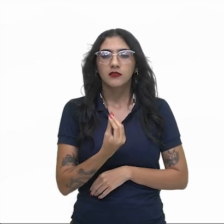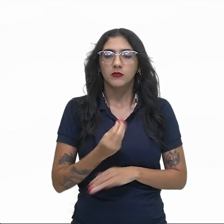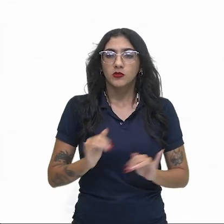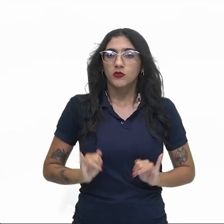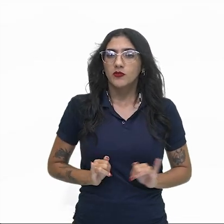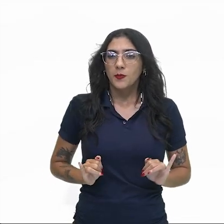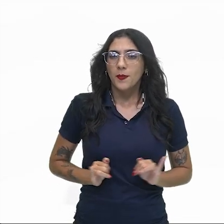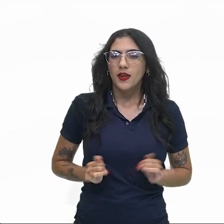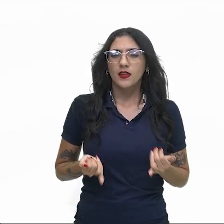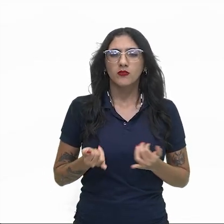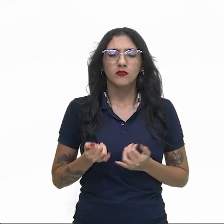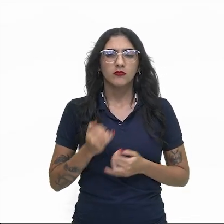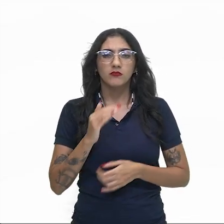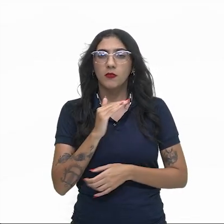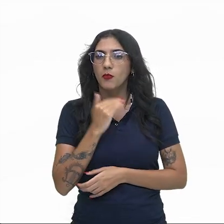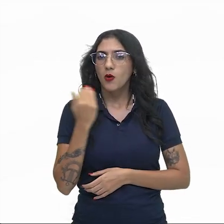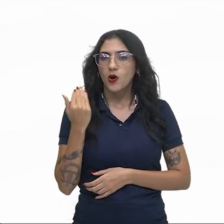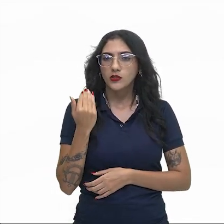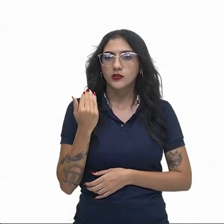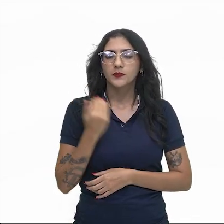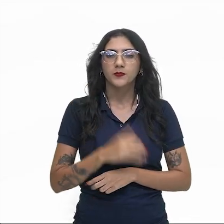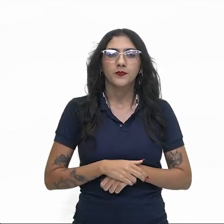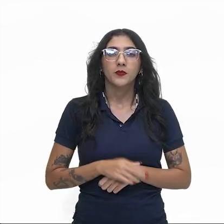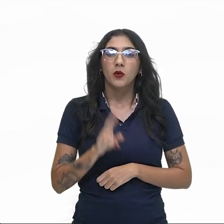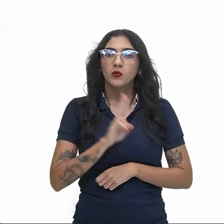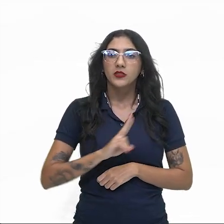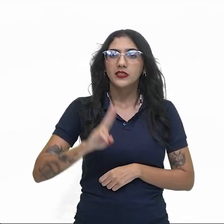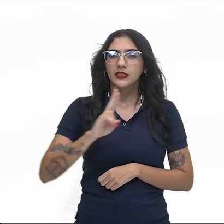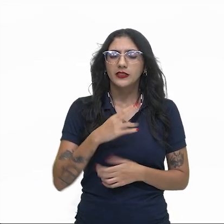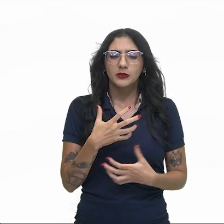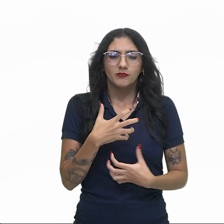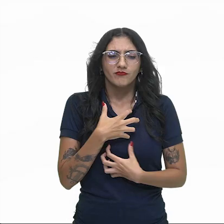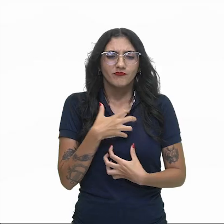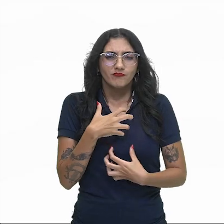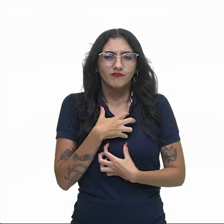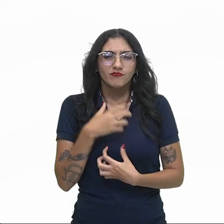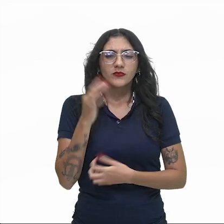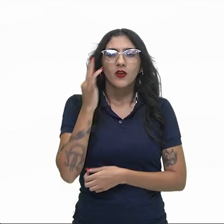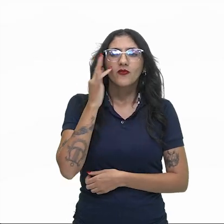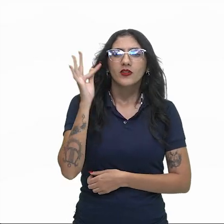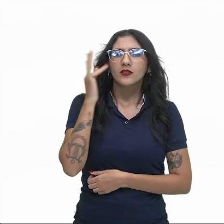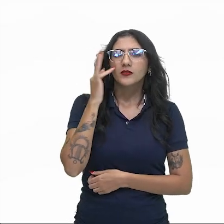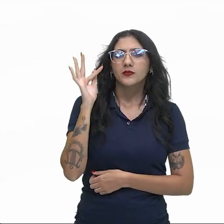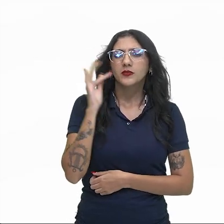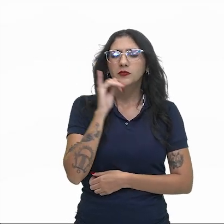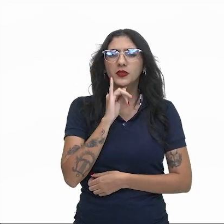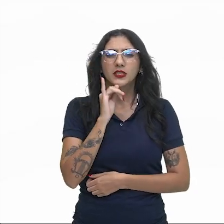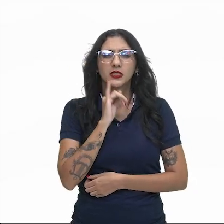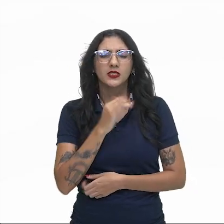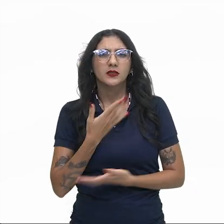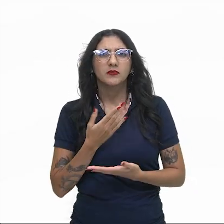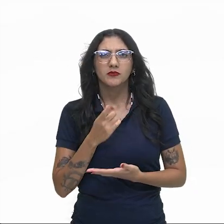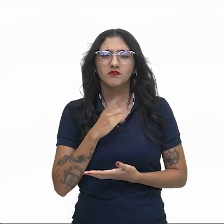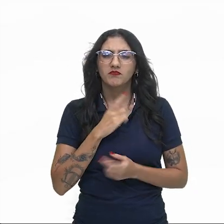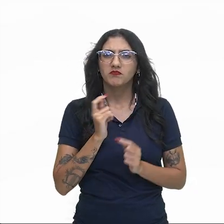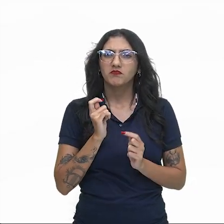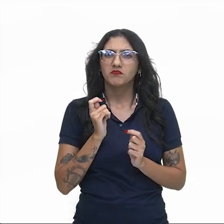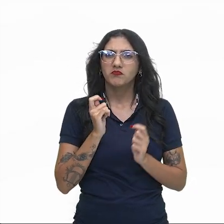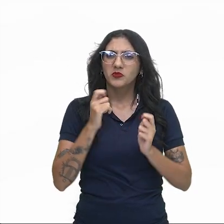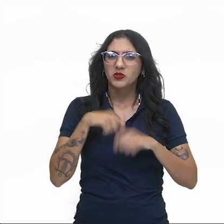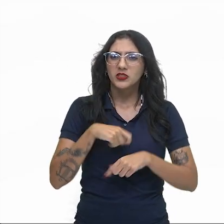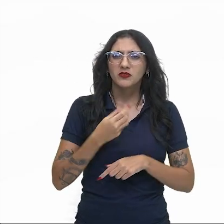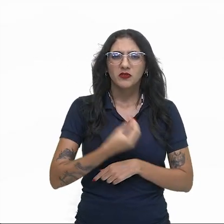a morte, né? Com a profunda carga emocional e filosófica. Ali, será se vale a pena